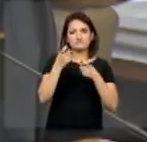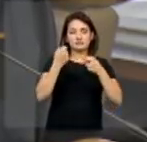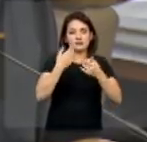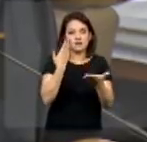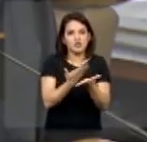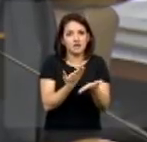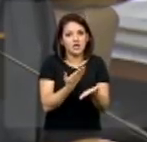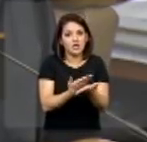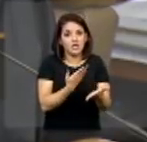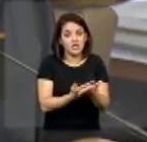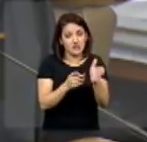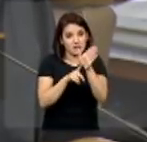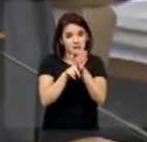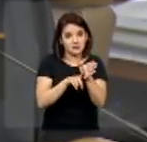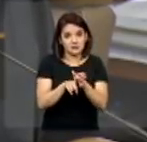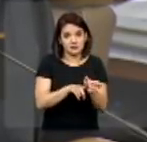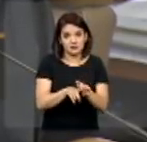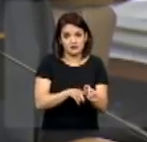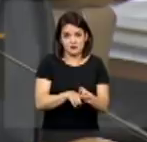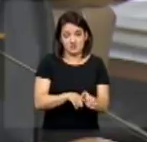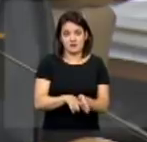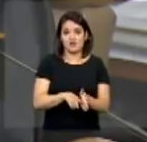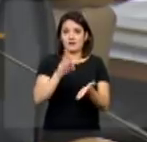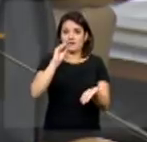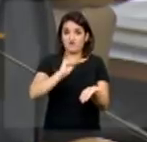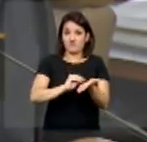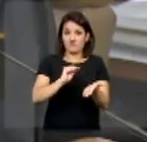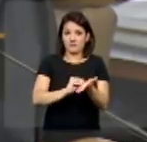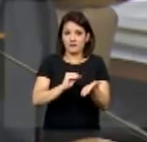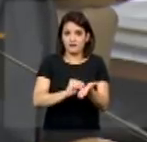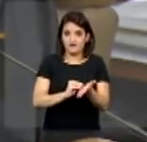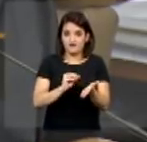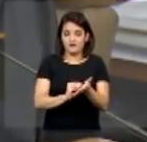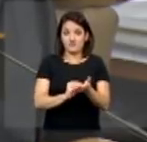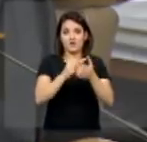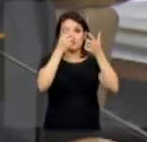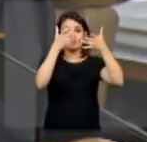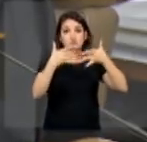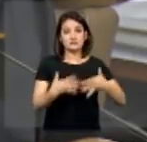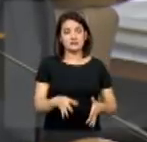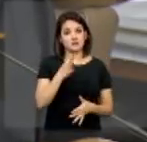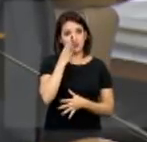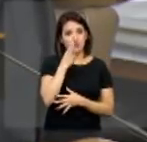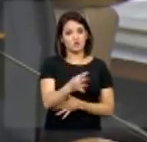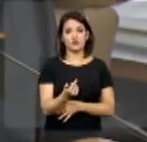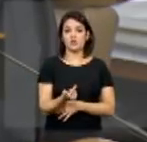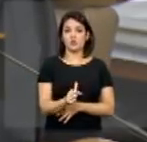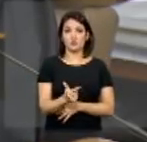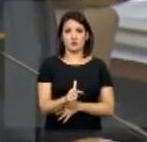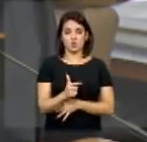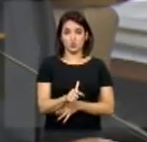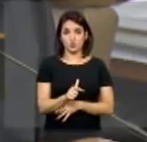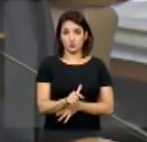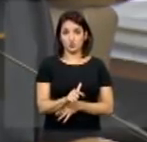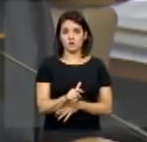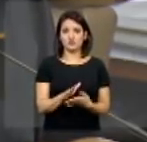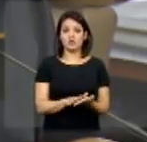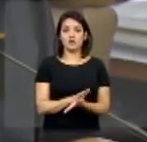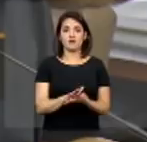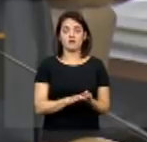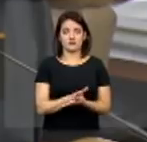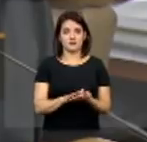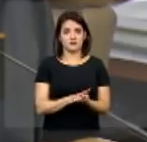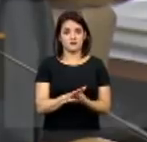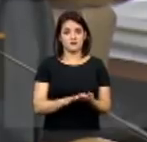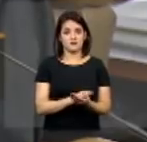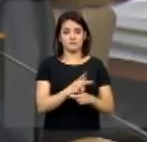efetiva existência de explicitação acusatória que não tenha substituído submetida possível tite se